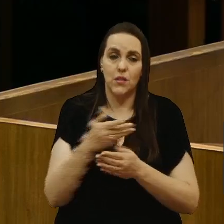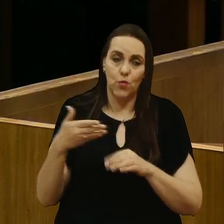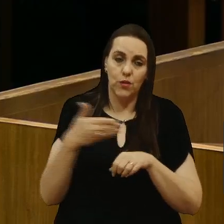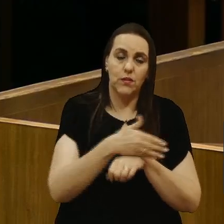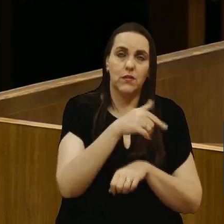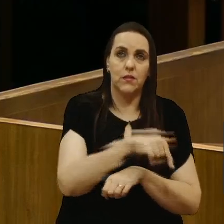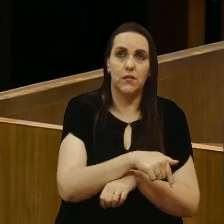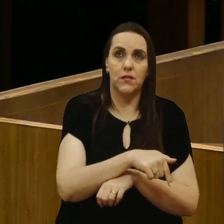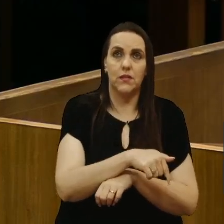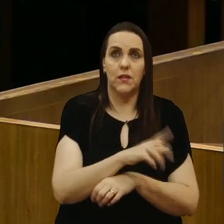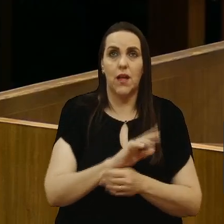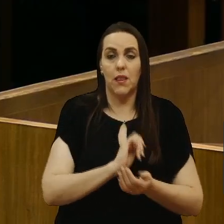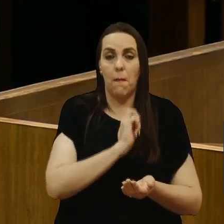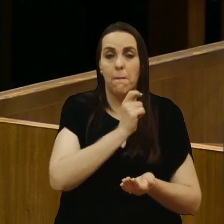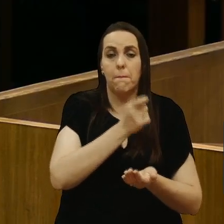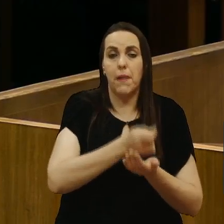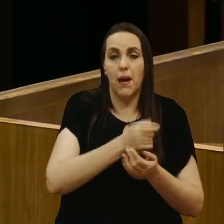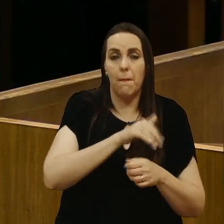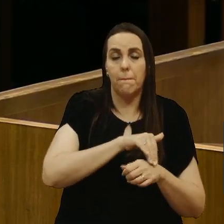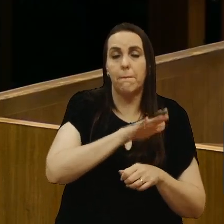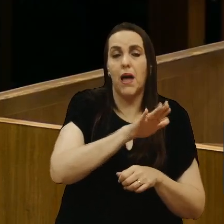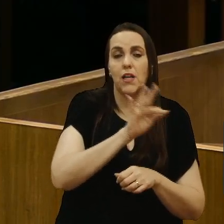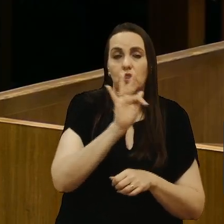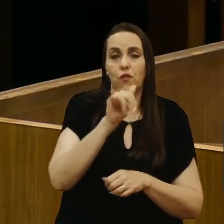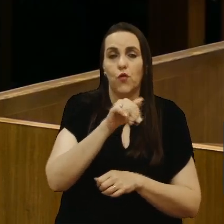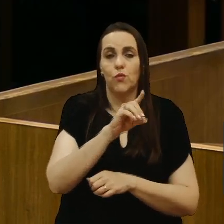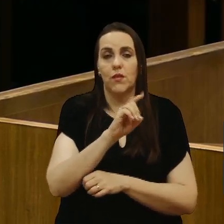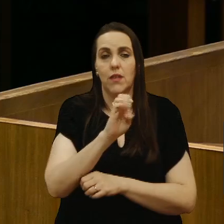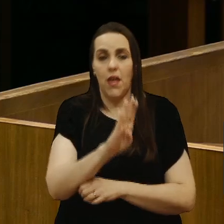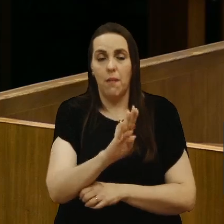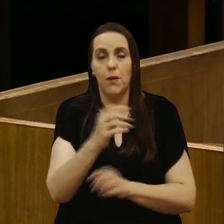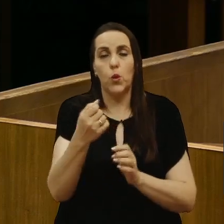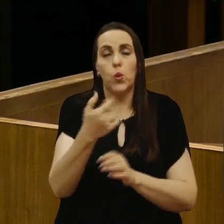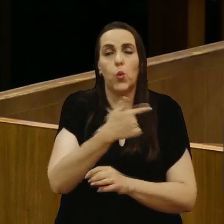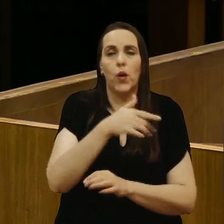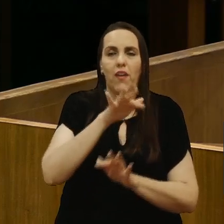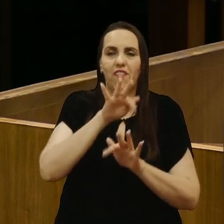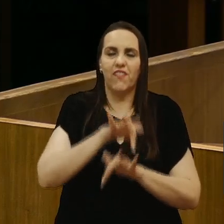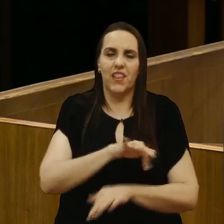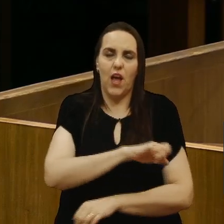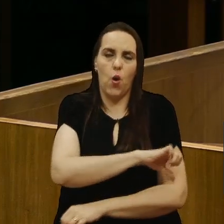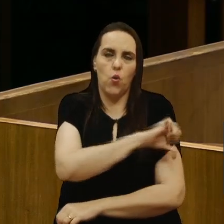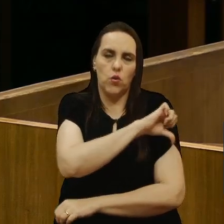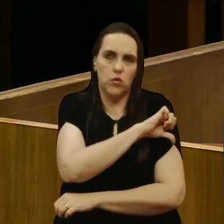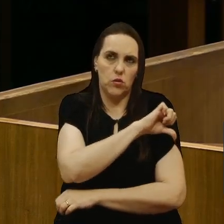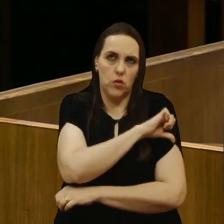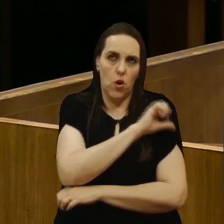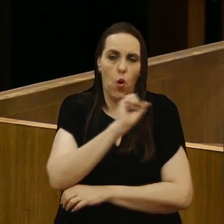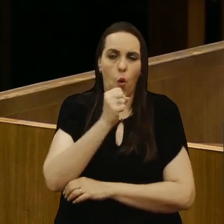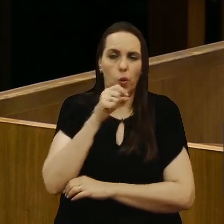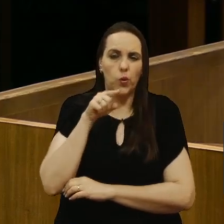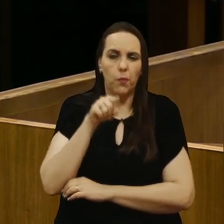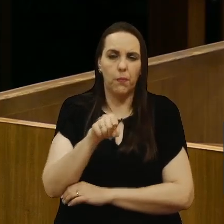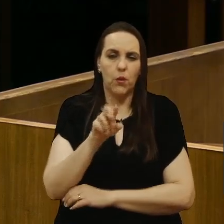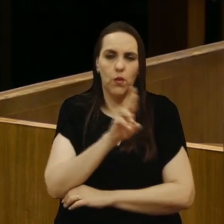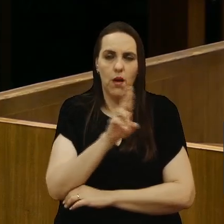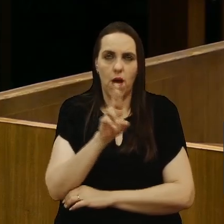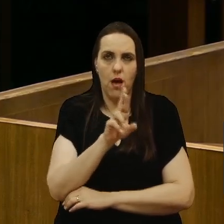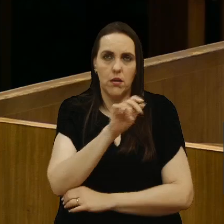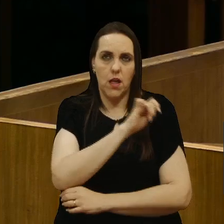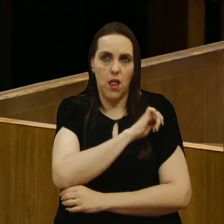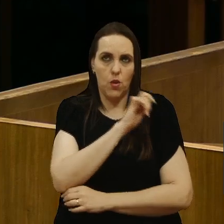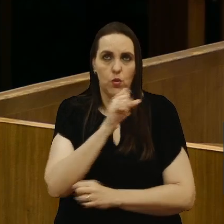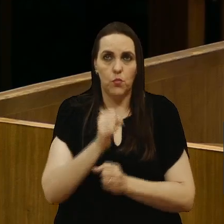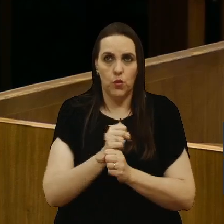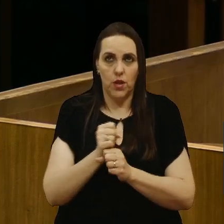primário ele paga mais do Fundeb do que o ensino dos anos finais, que hoje, nos anos finais, paga-se R$ 8.000 por aluno por ano, e os anos